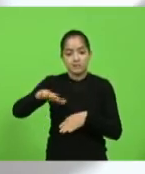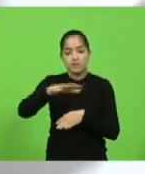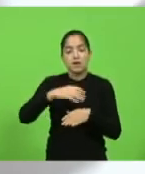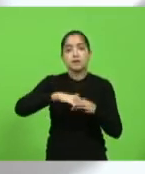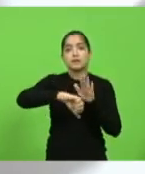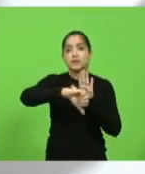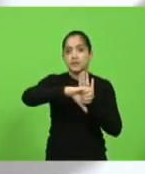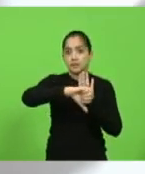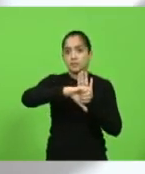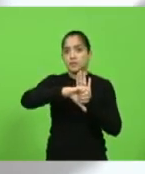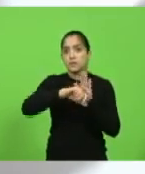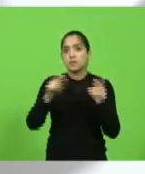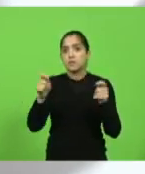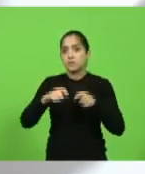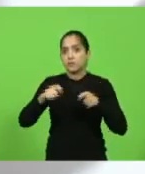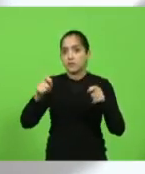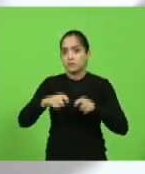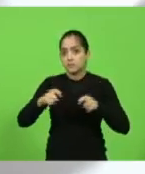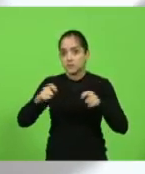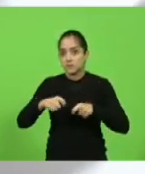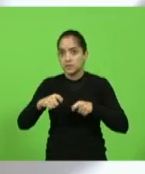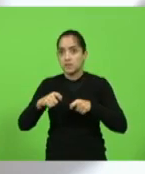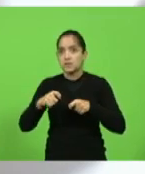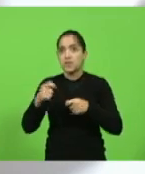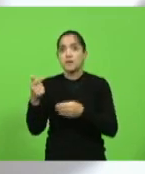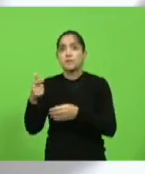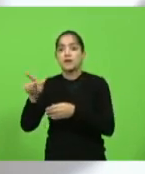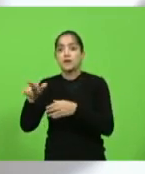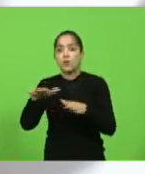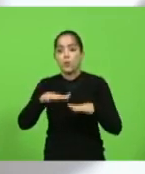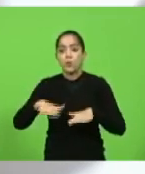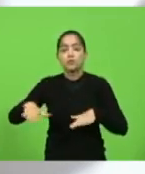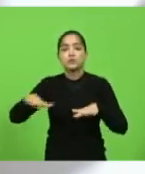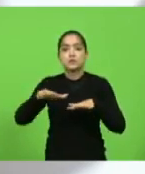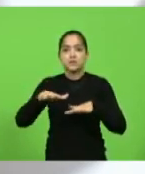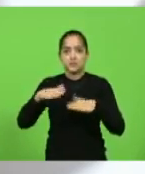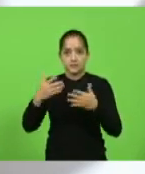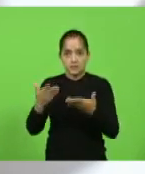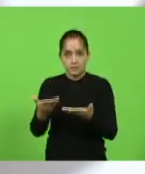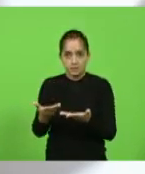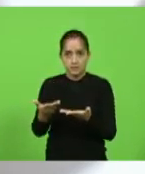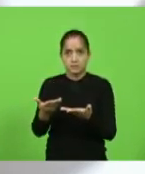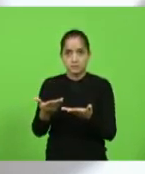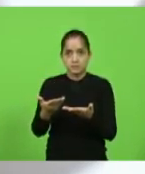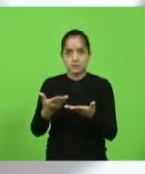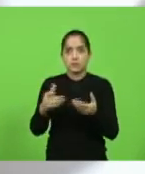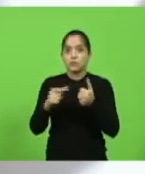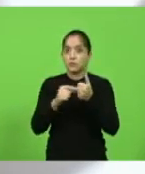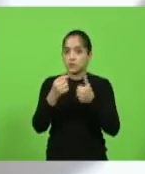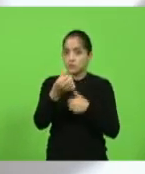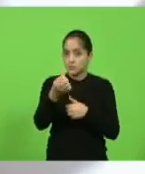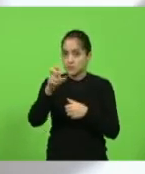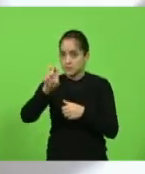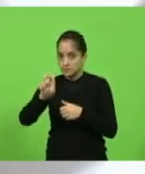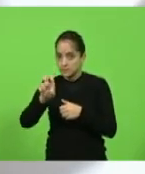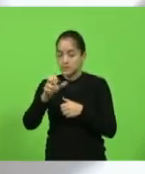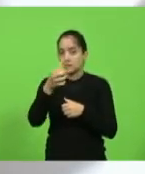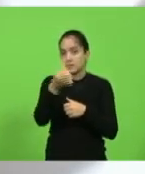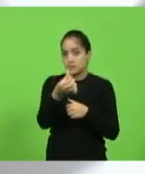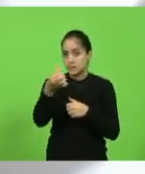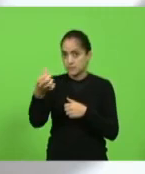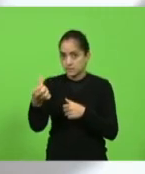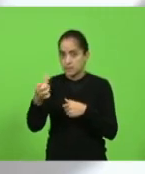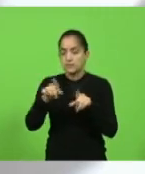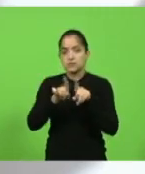realmente capazes de irradiar efeitos para outros campos do direito, à luz do preceituado no artigo 65 e 66, também